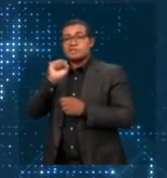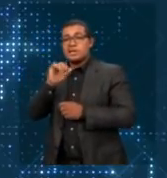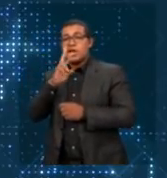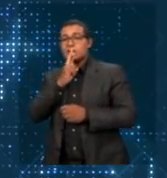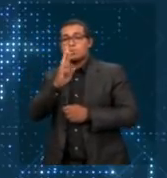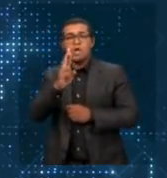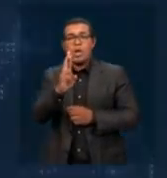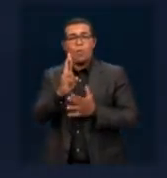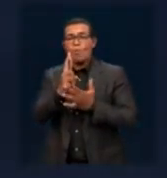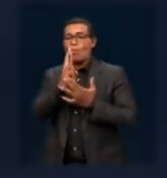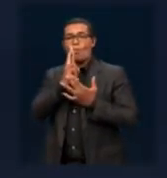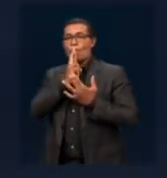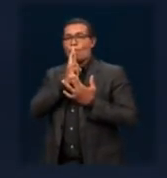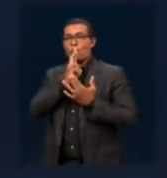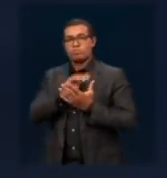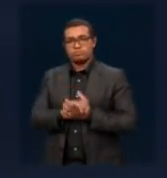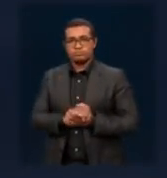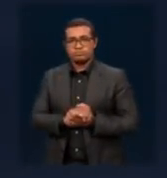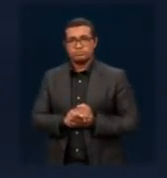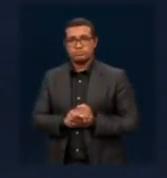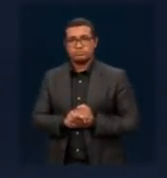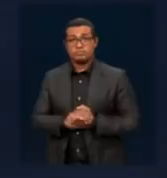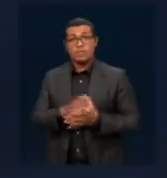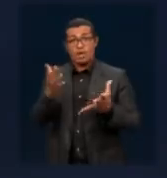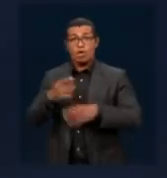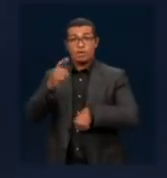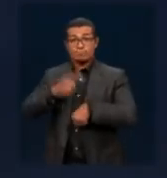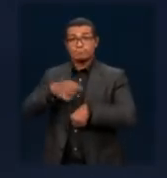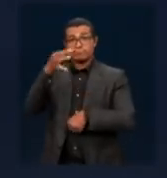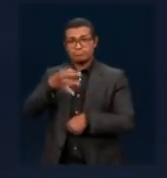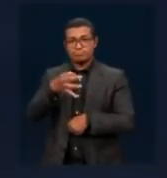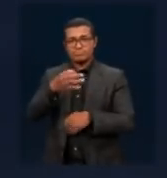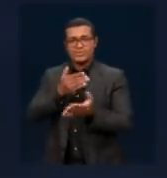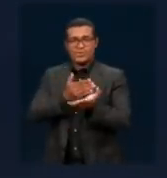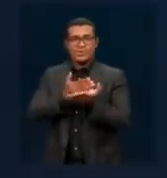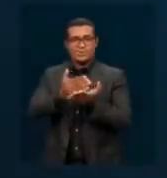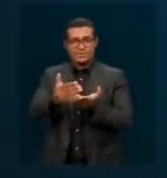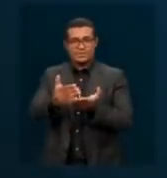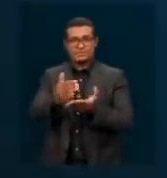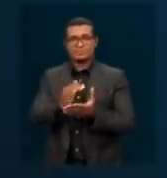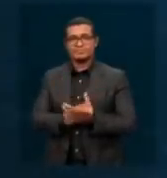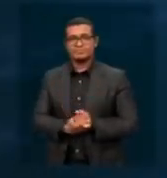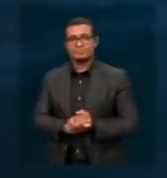responder chegou a hora vamos começar